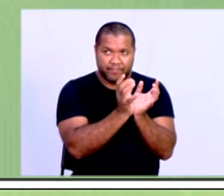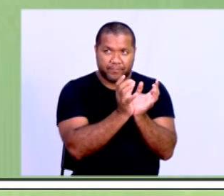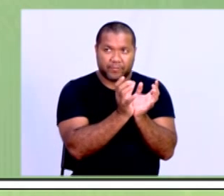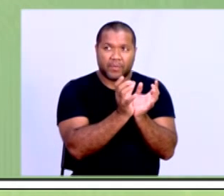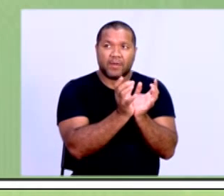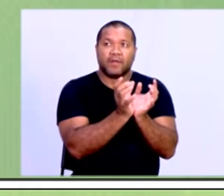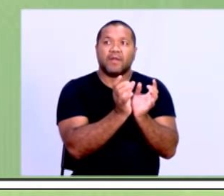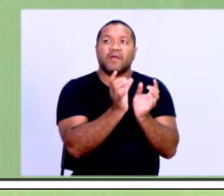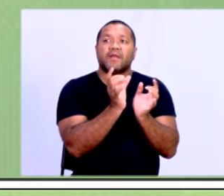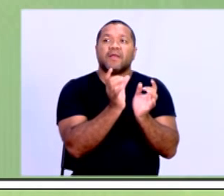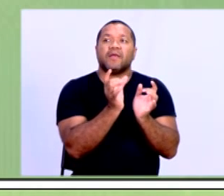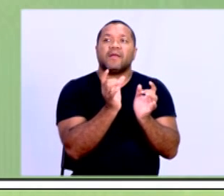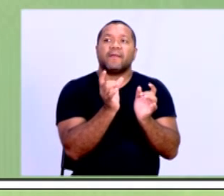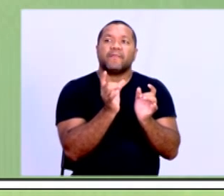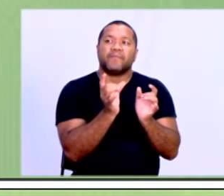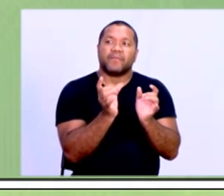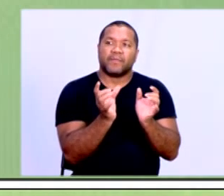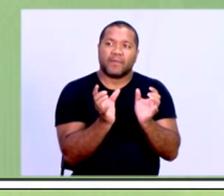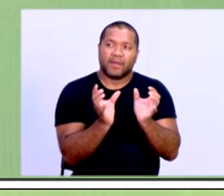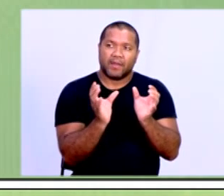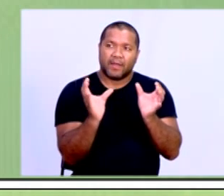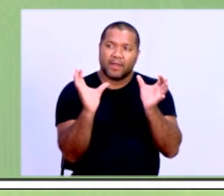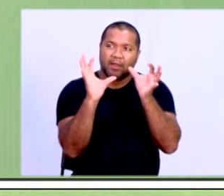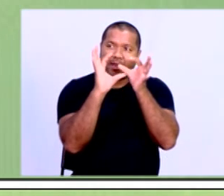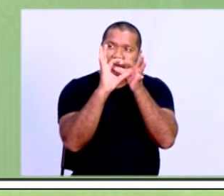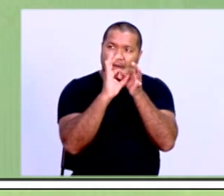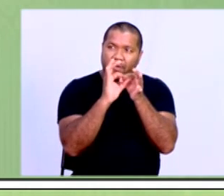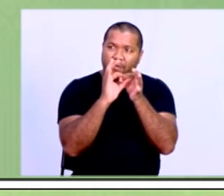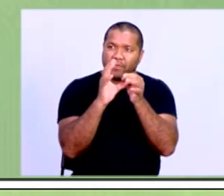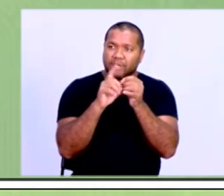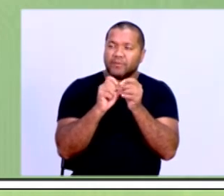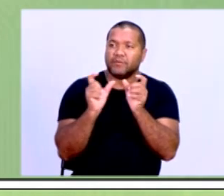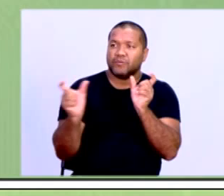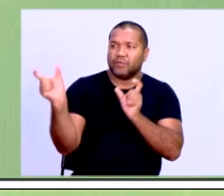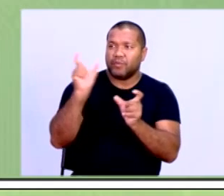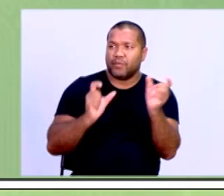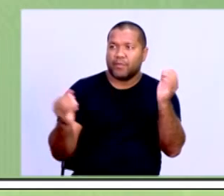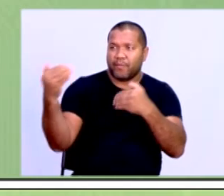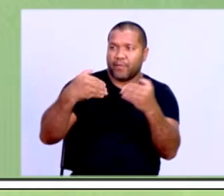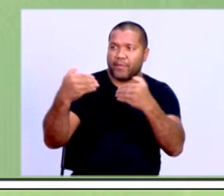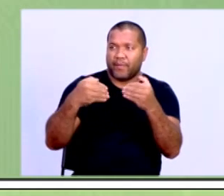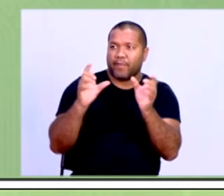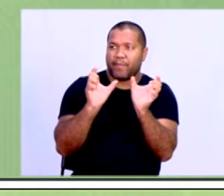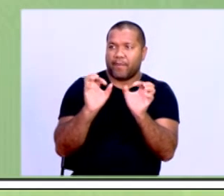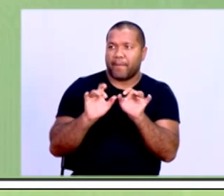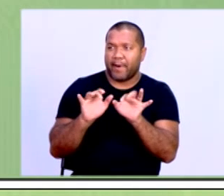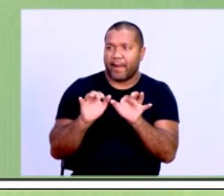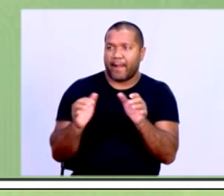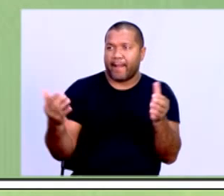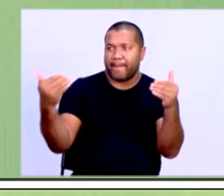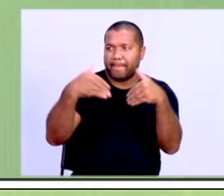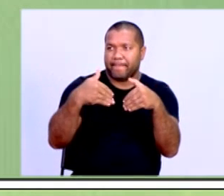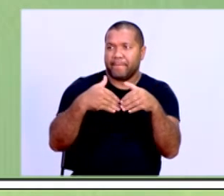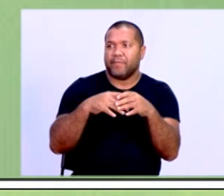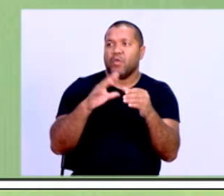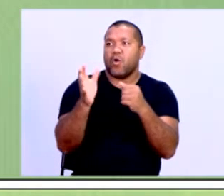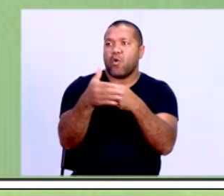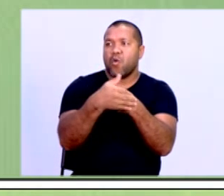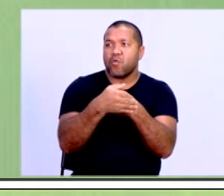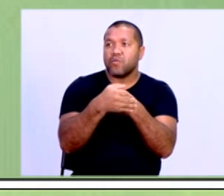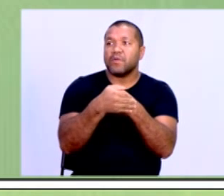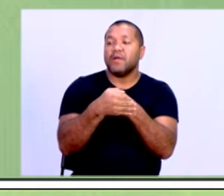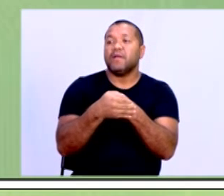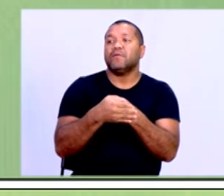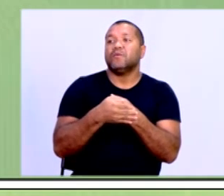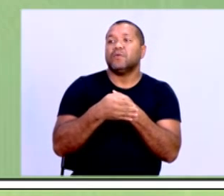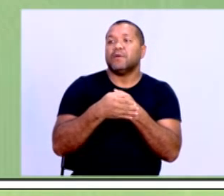que encapsula os atributos e métodos, ocultando os detalhes de